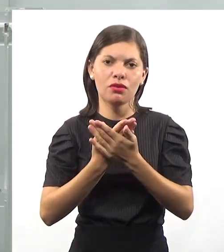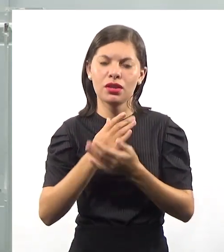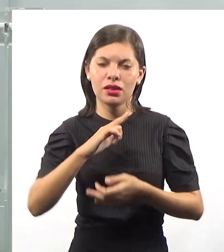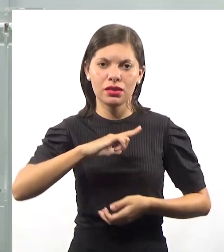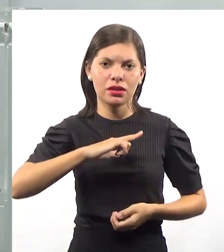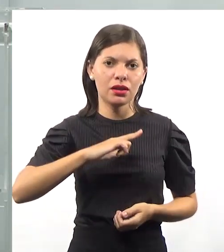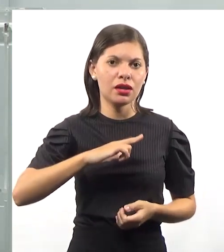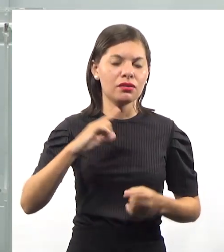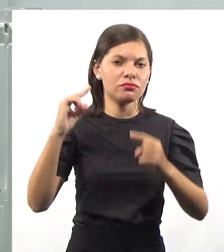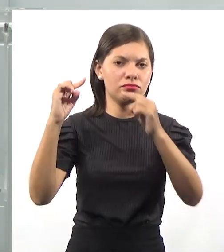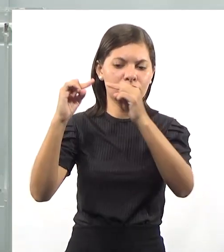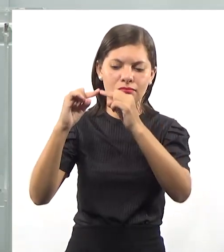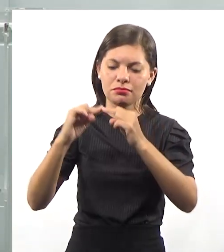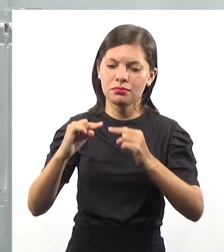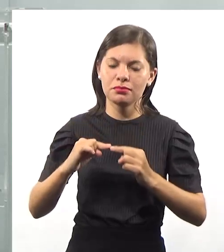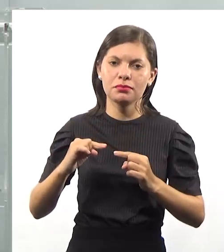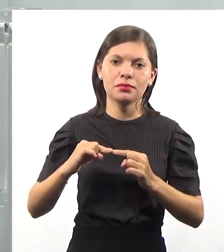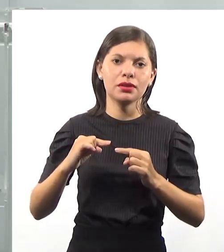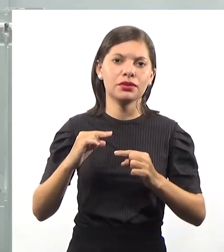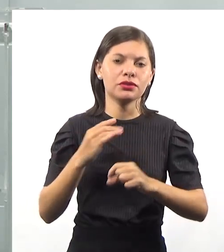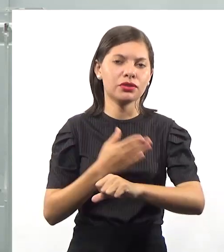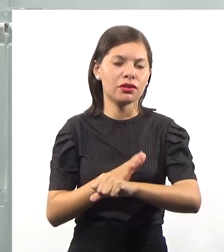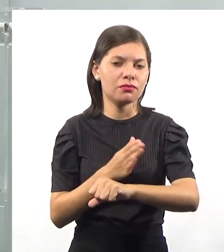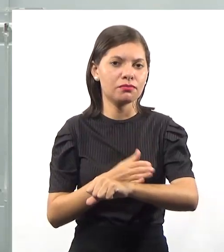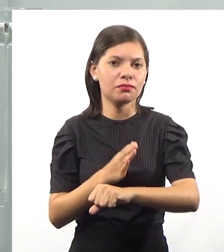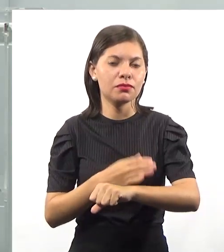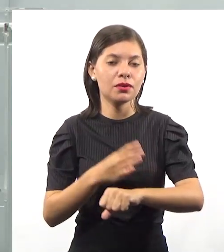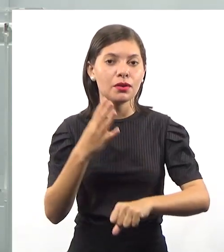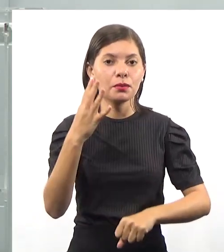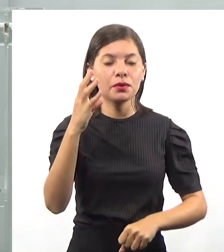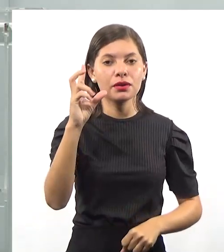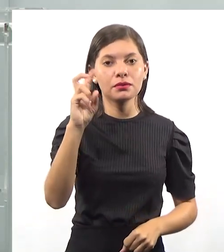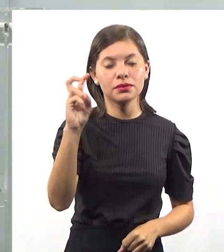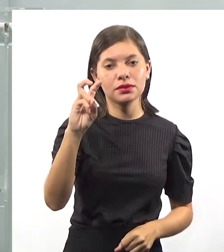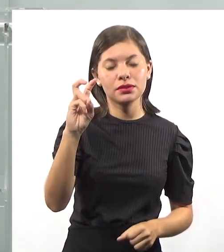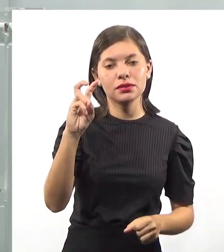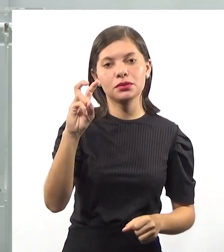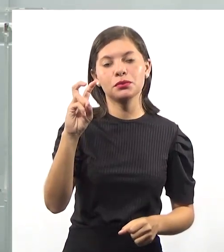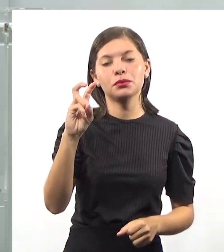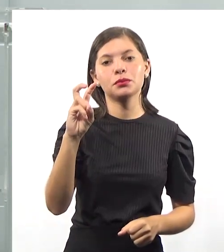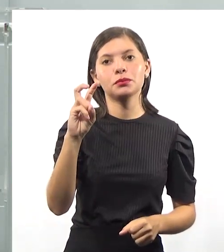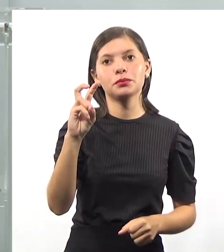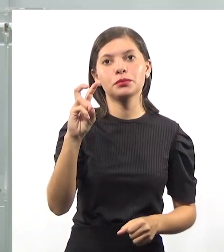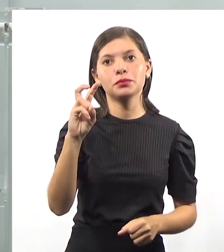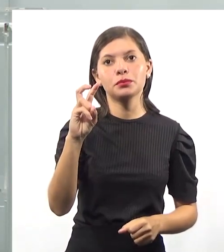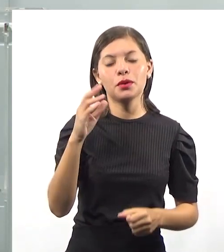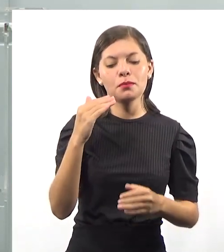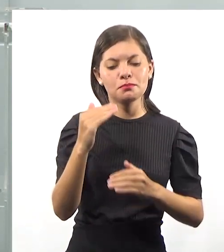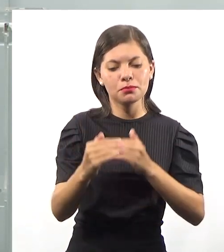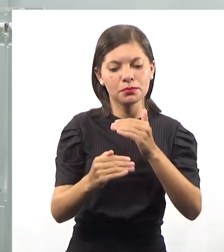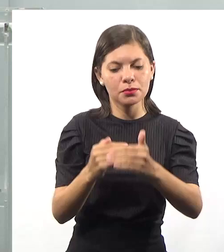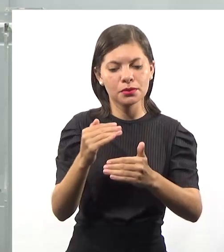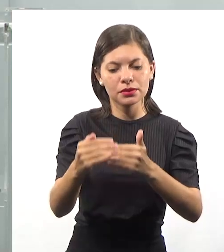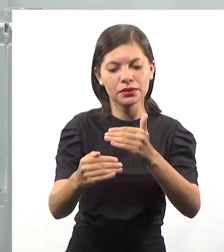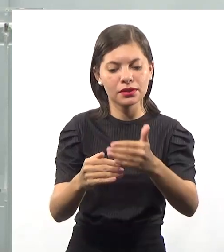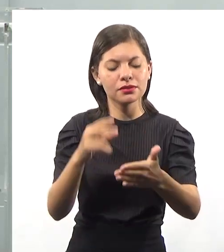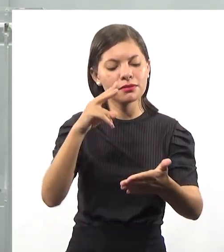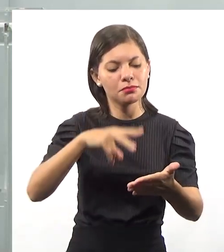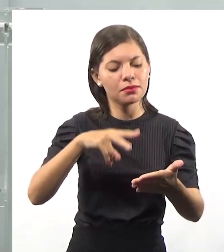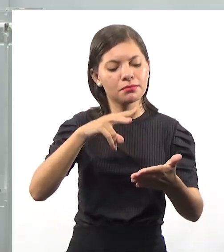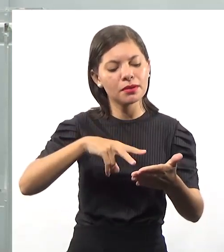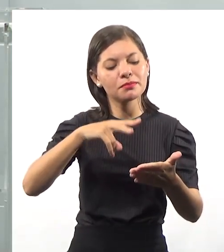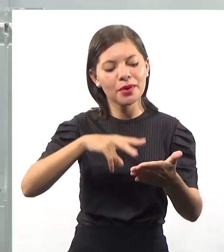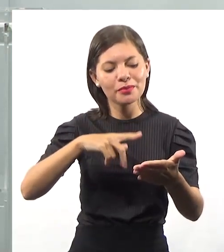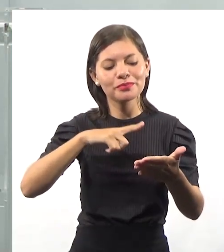prática, na pré-escola, 4 e 5 anos, o processo de alfabetização. Embora para a LDB e para a